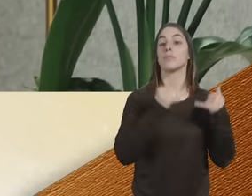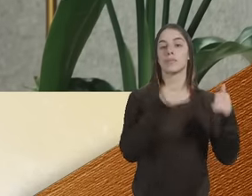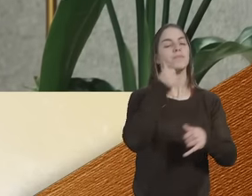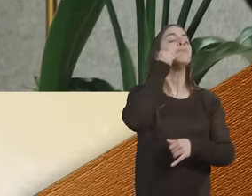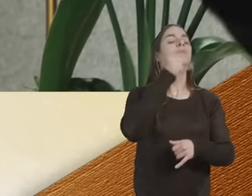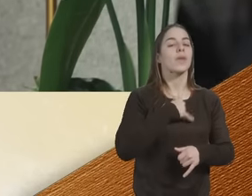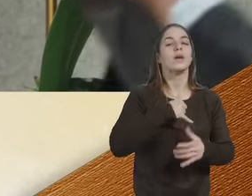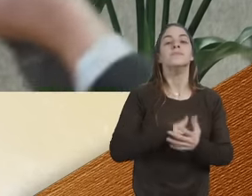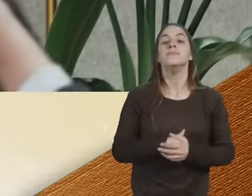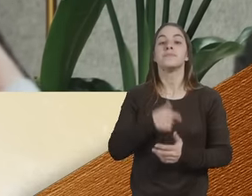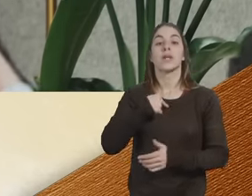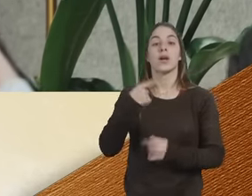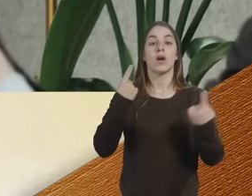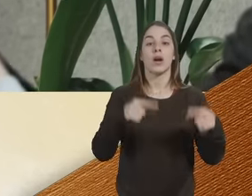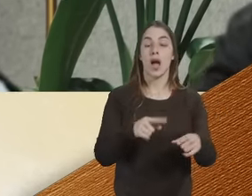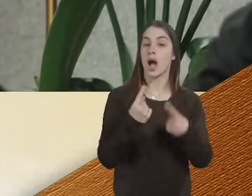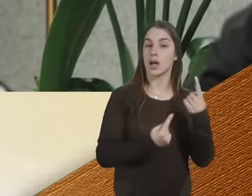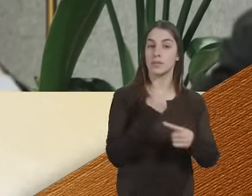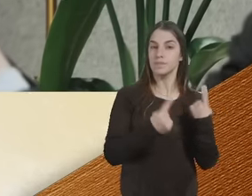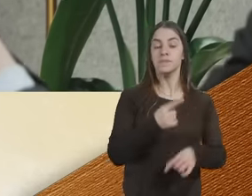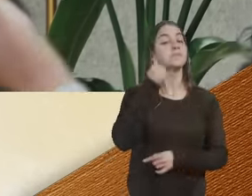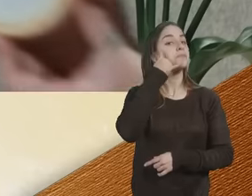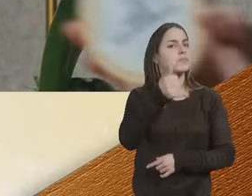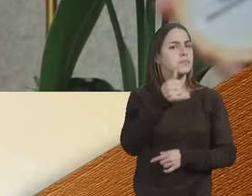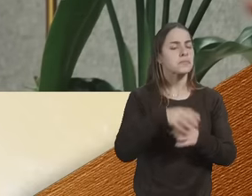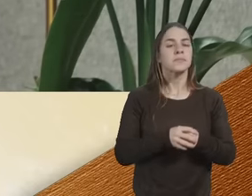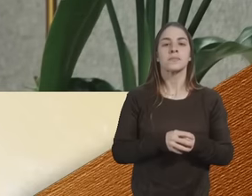chamada. Tenho alguém em linha neste momento?